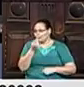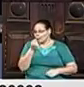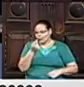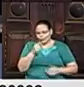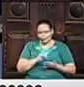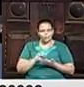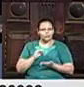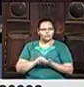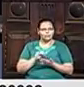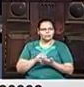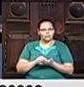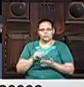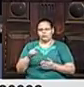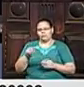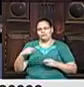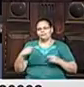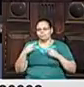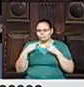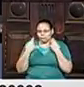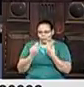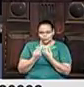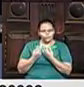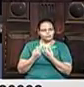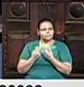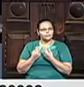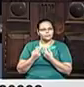estando ali reunidos